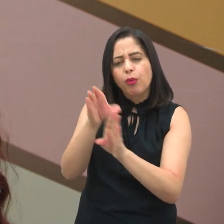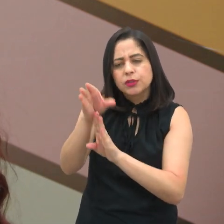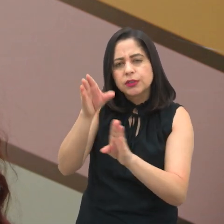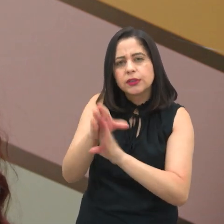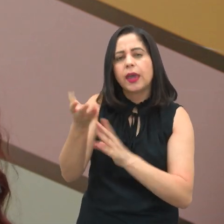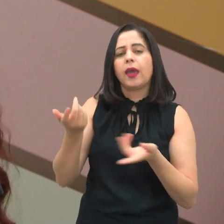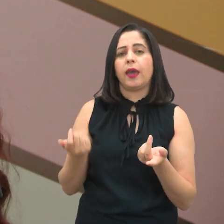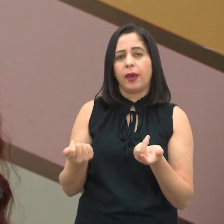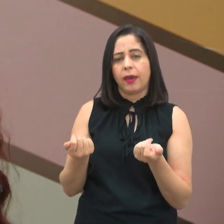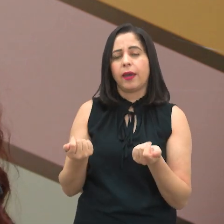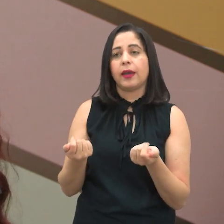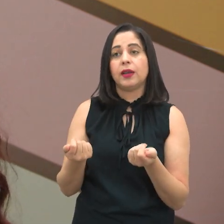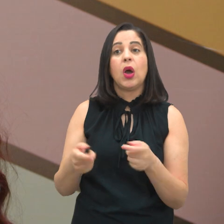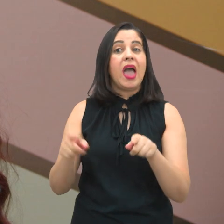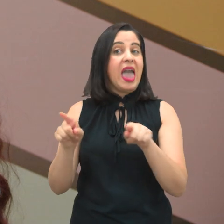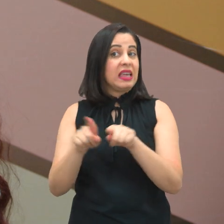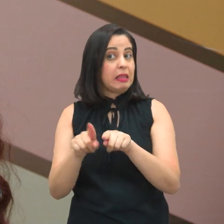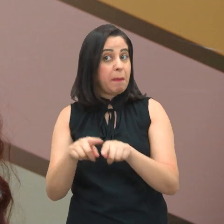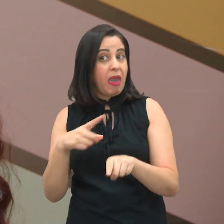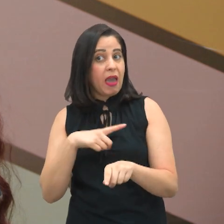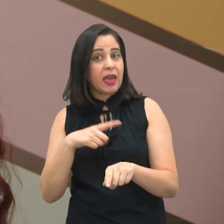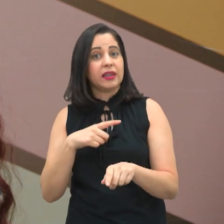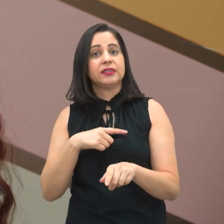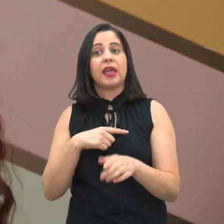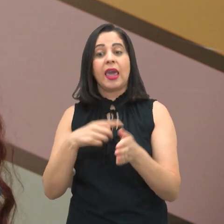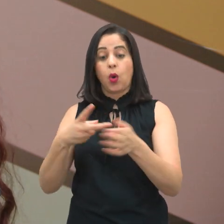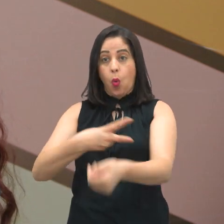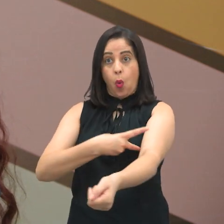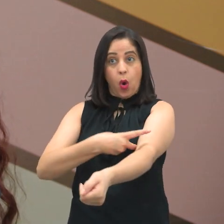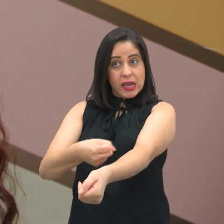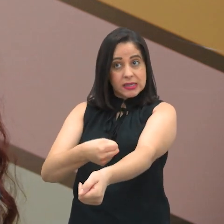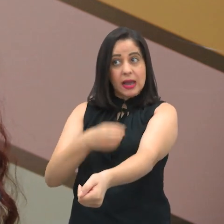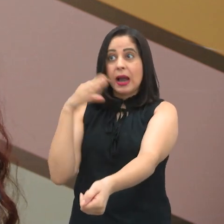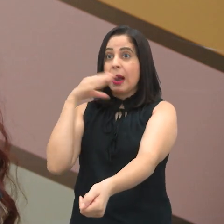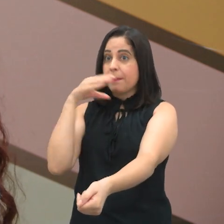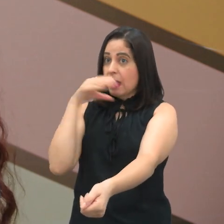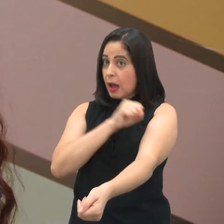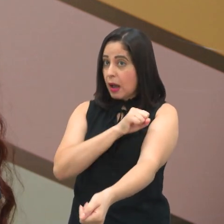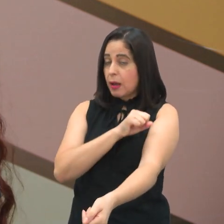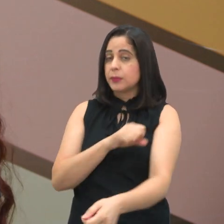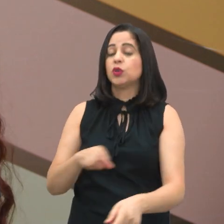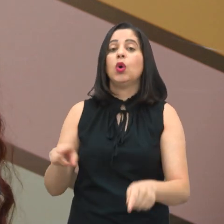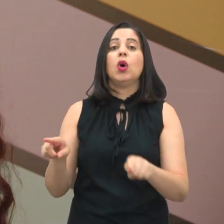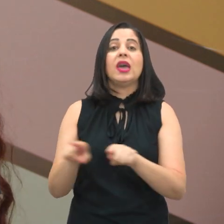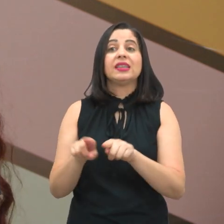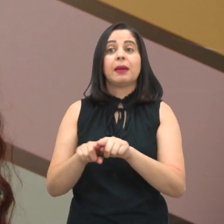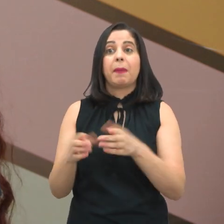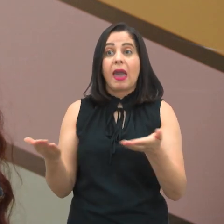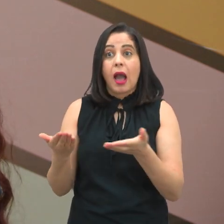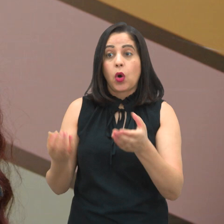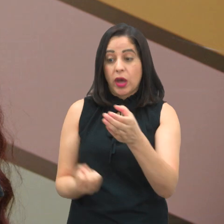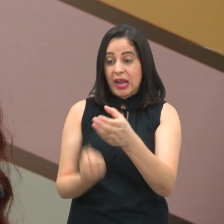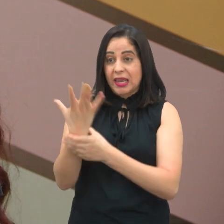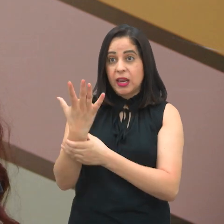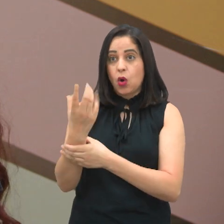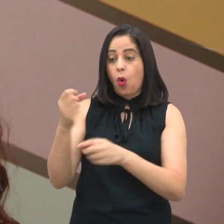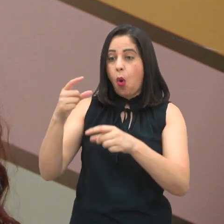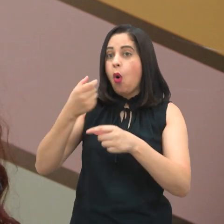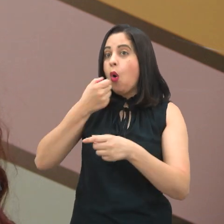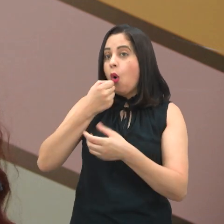Oferecer a testagem, um teste rápido, como o Dr. Joper colocou. A gente está tendo novos medicamentos, inclusive